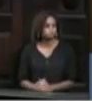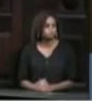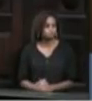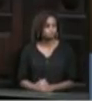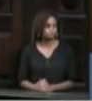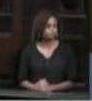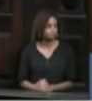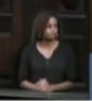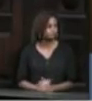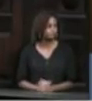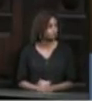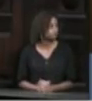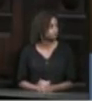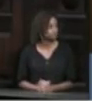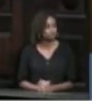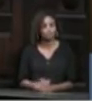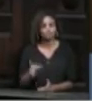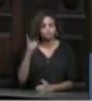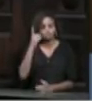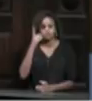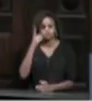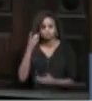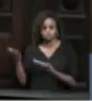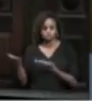Próximo orador inscrito ao nome do deputado Gilberto Palmares.